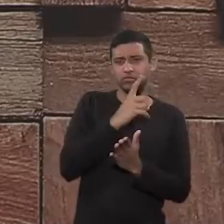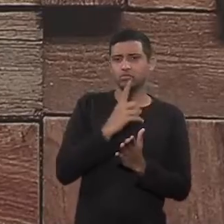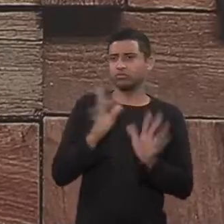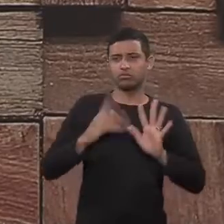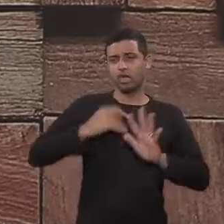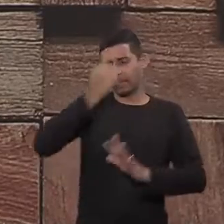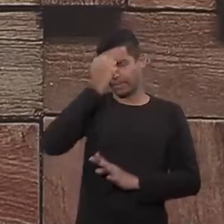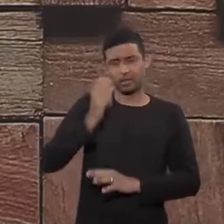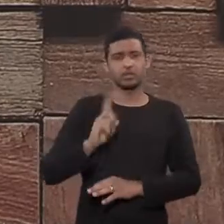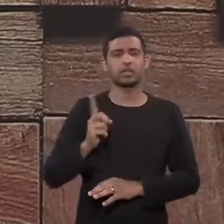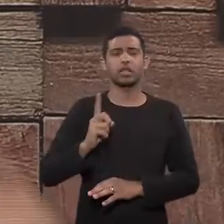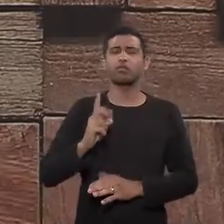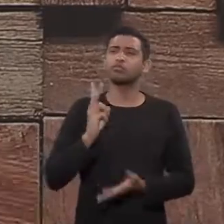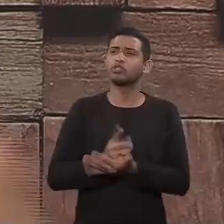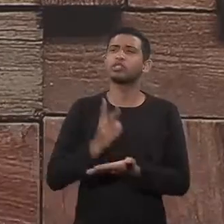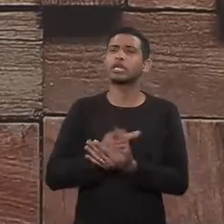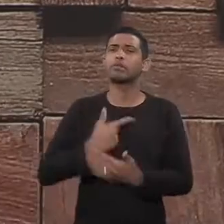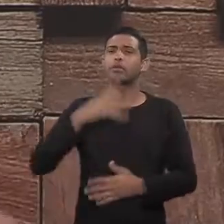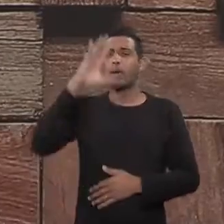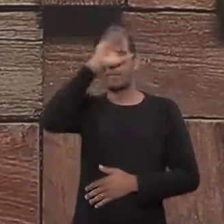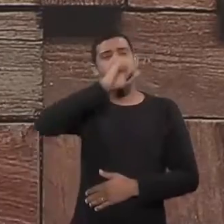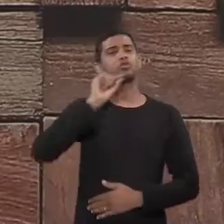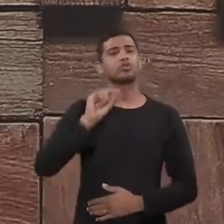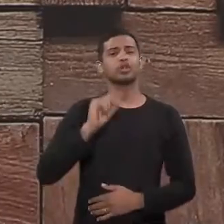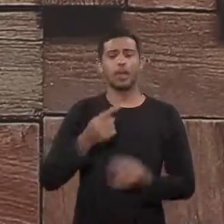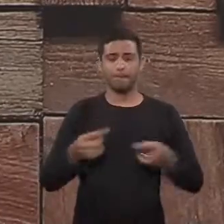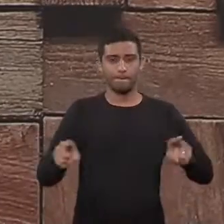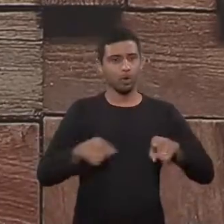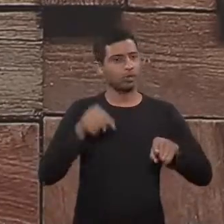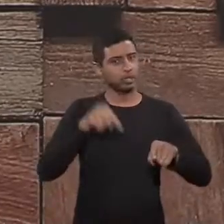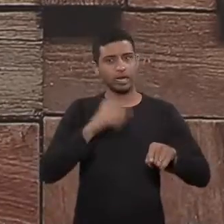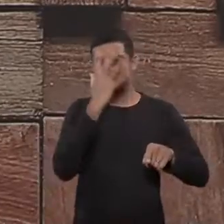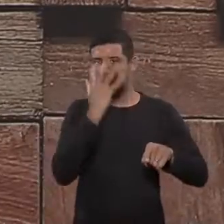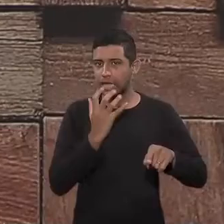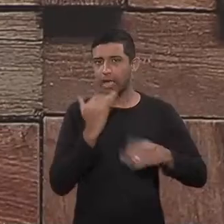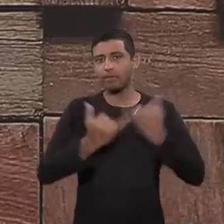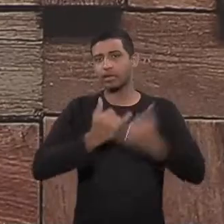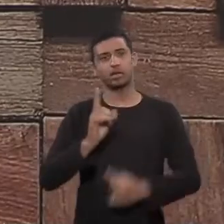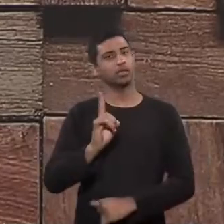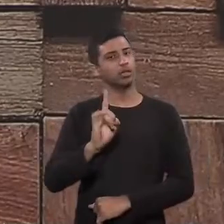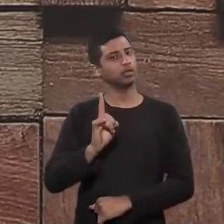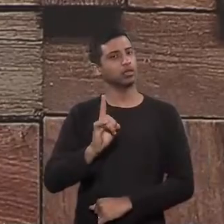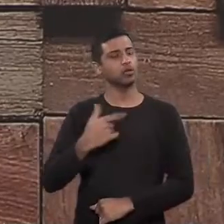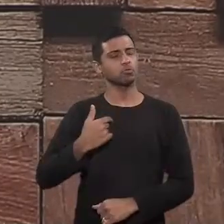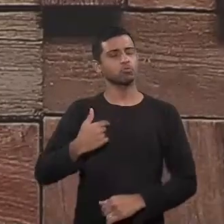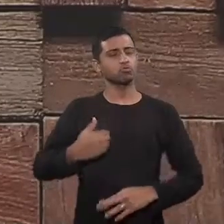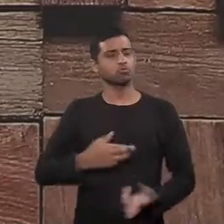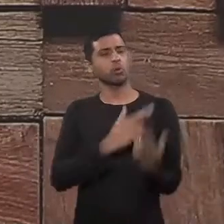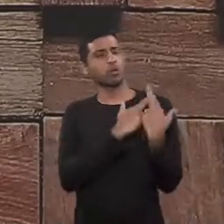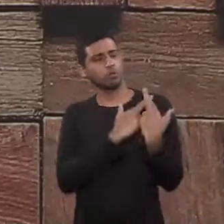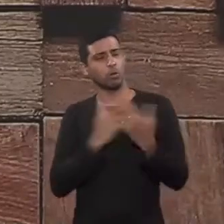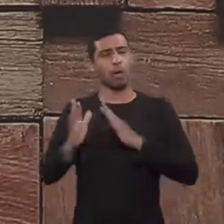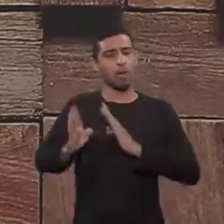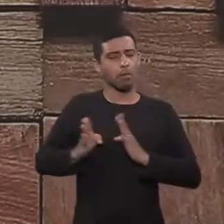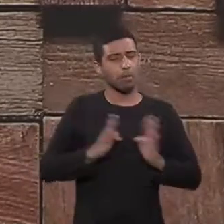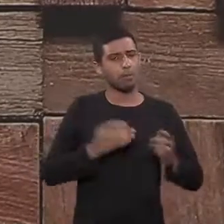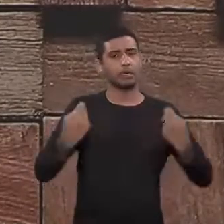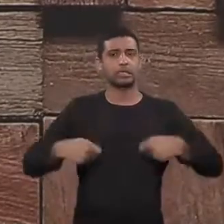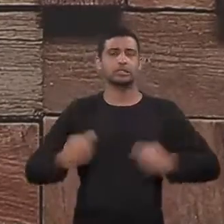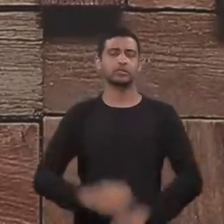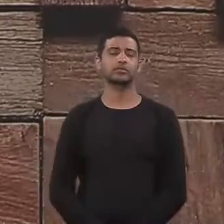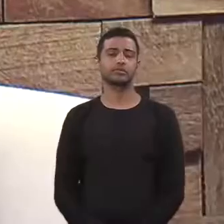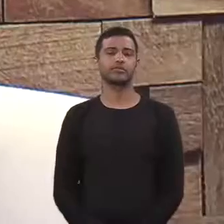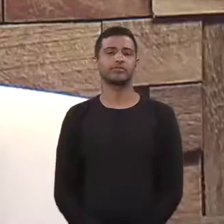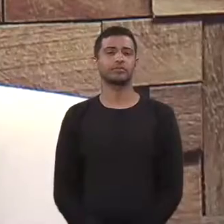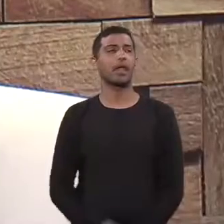muito rigoroso. Eu acho que desde sempre eu aprendi que a música é algo muito sério. Né? Deve ser encarado assim com muita disciplina, muita